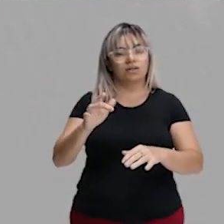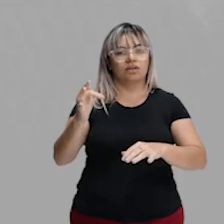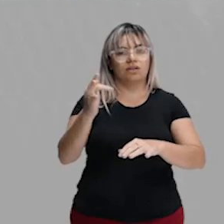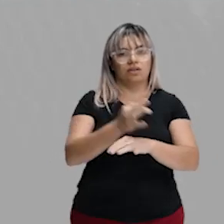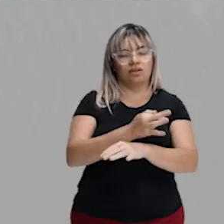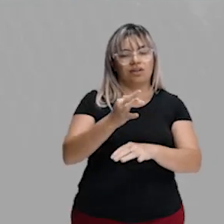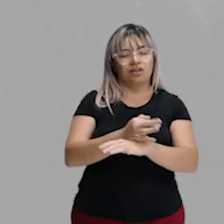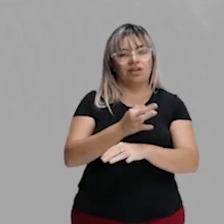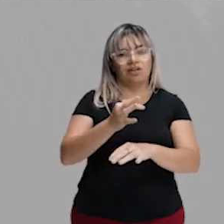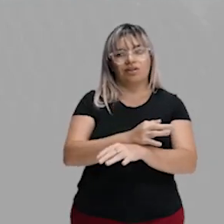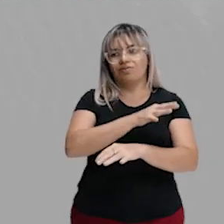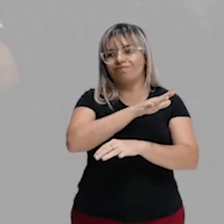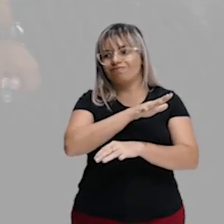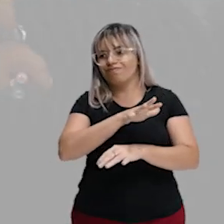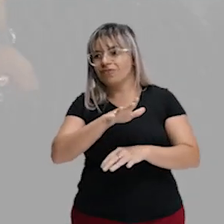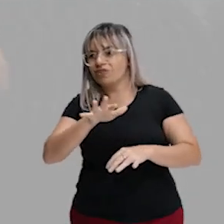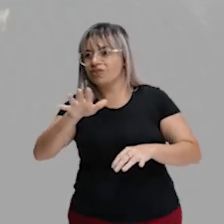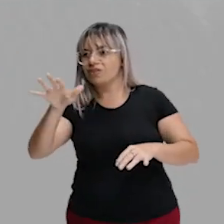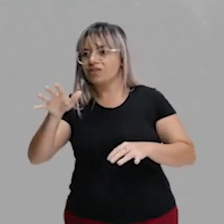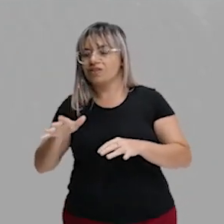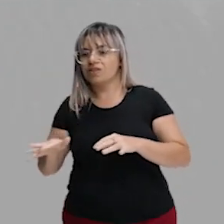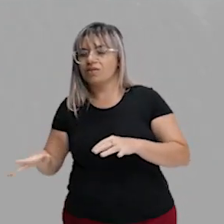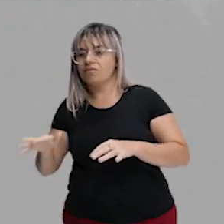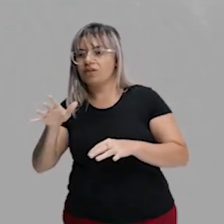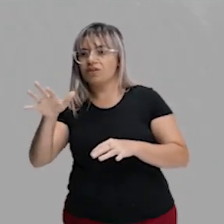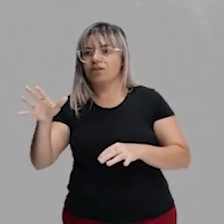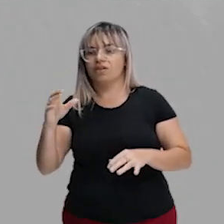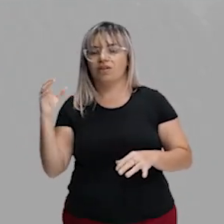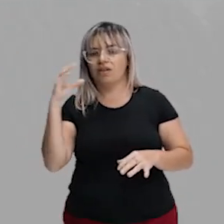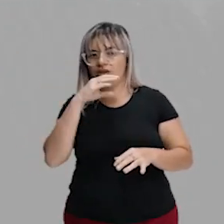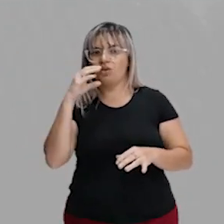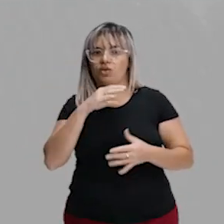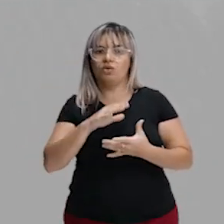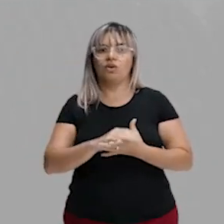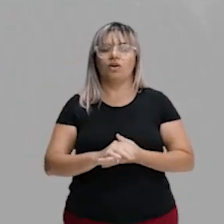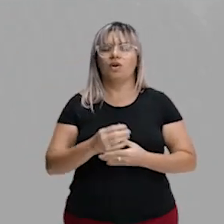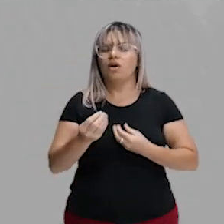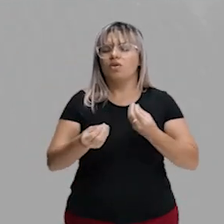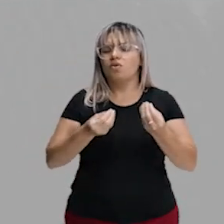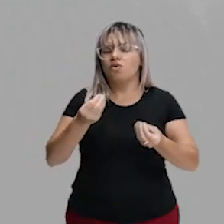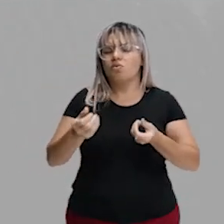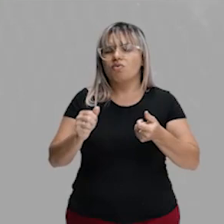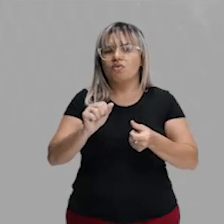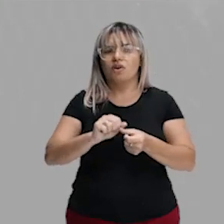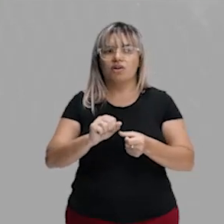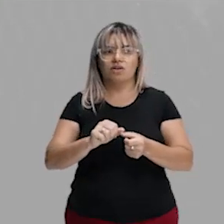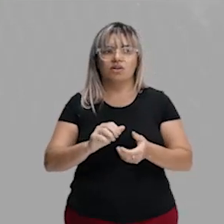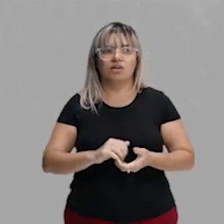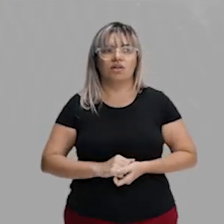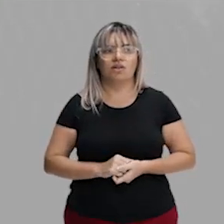Dissipa energia em forma de calor. Certo? Então seria aí o nosso